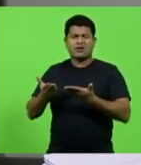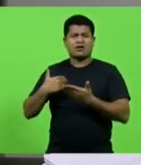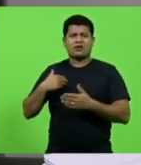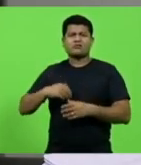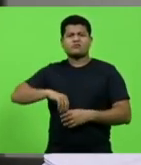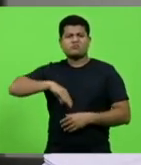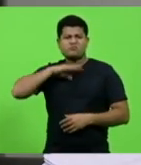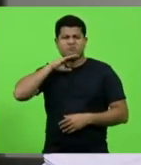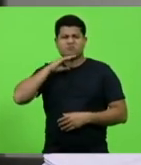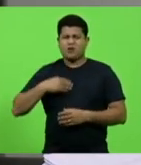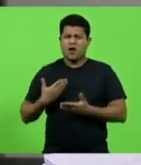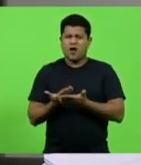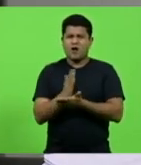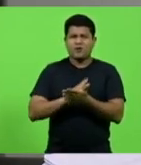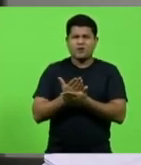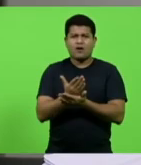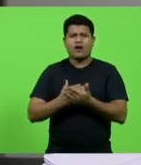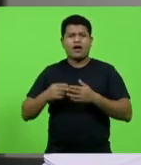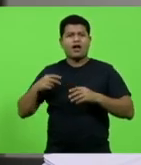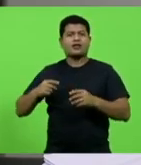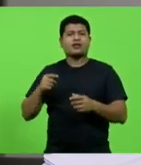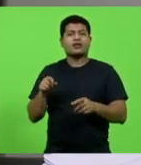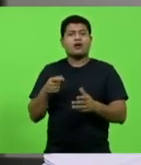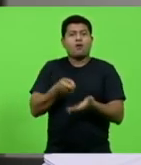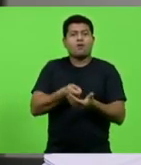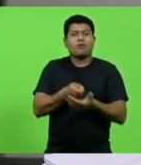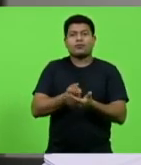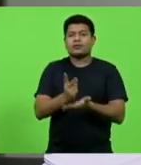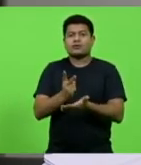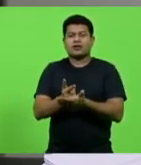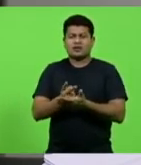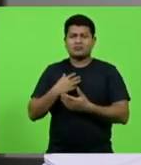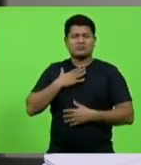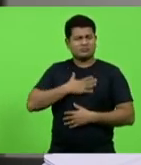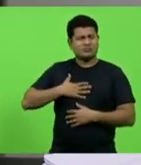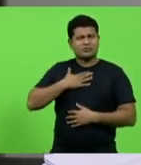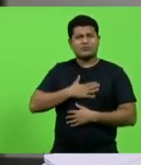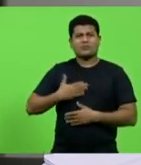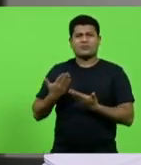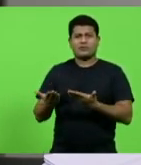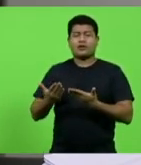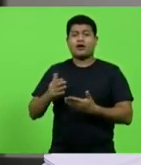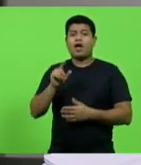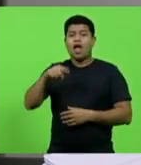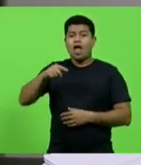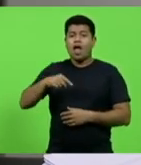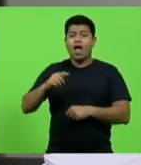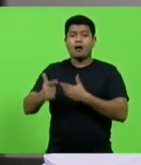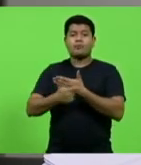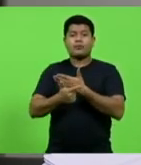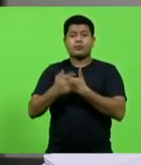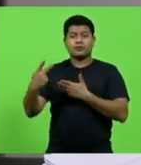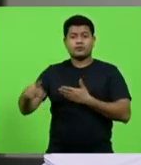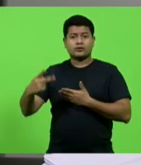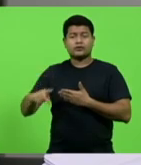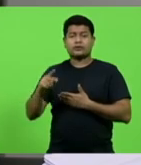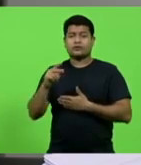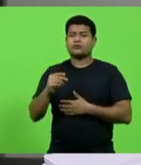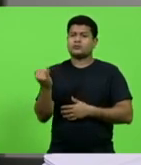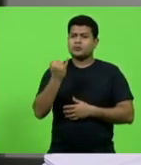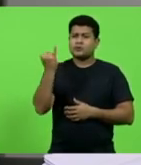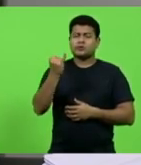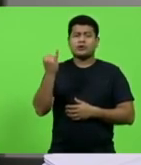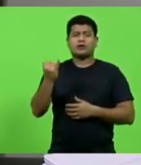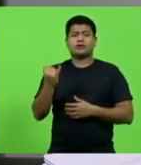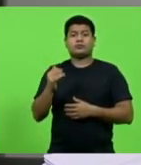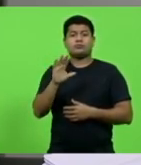papel de pai. Isso é papel fundamental na construção da educação. Agora, a gente não pode aqui